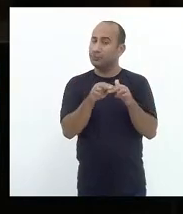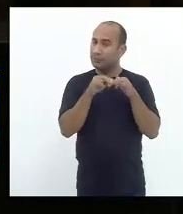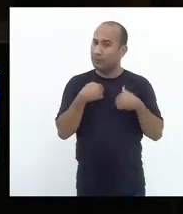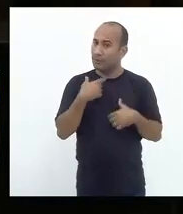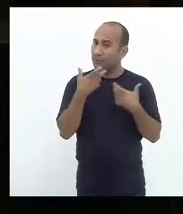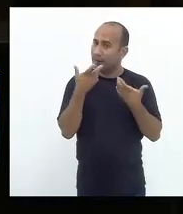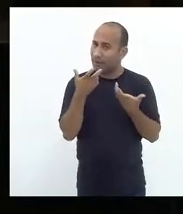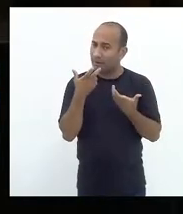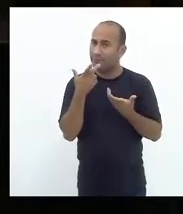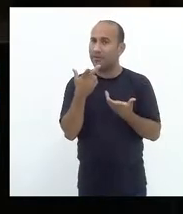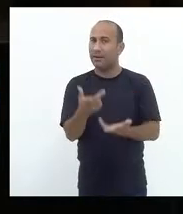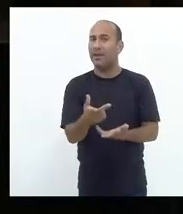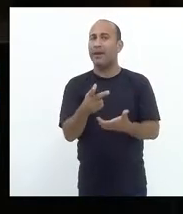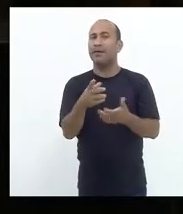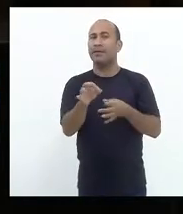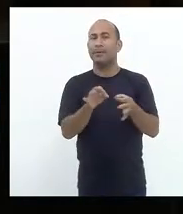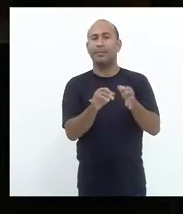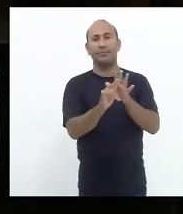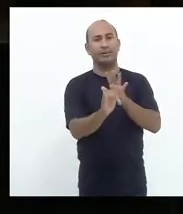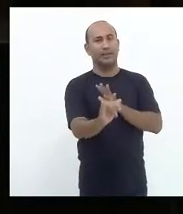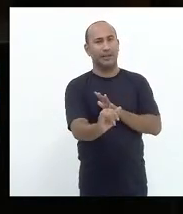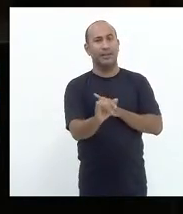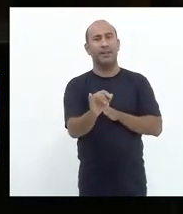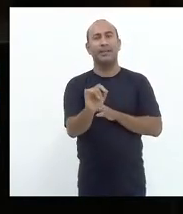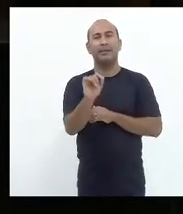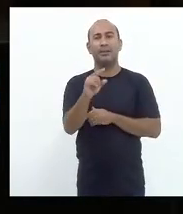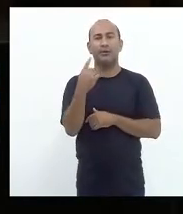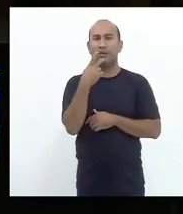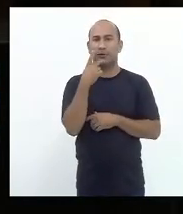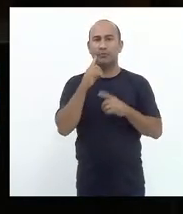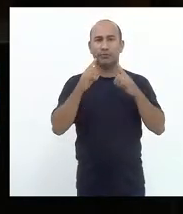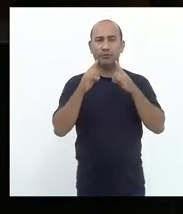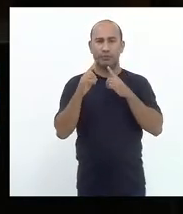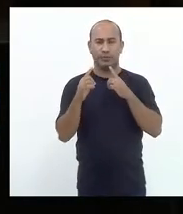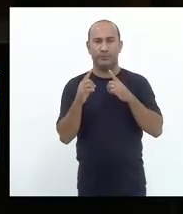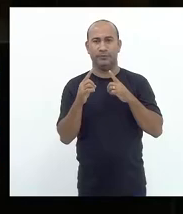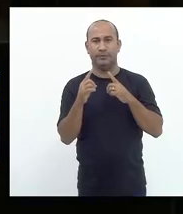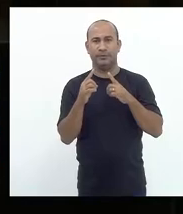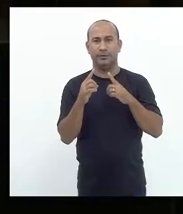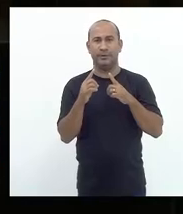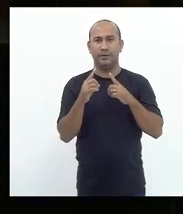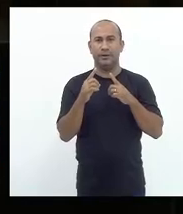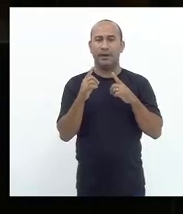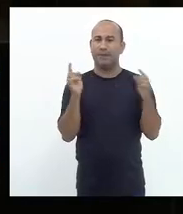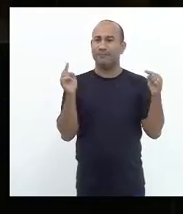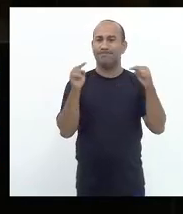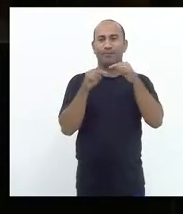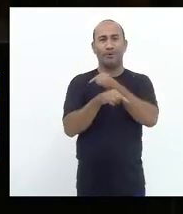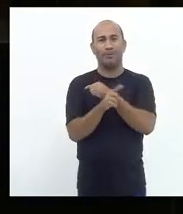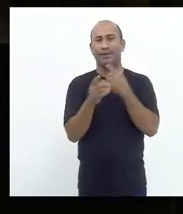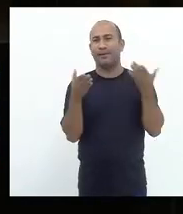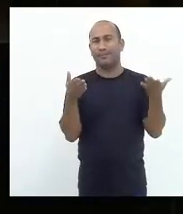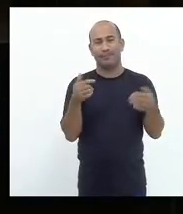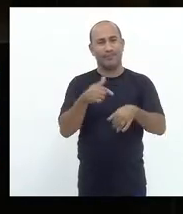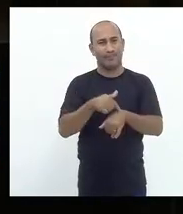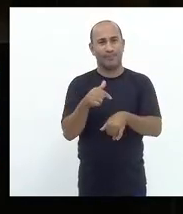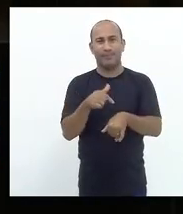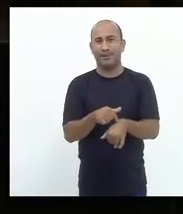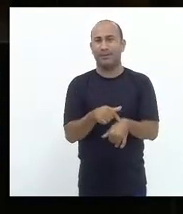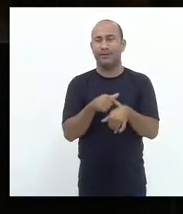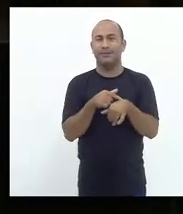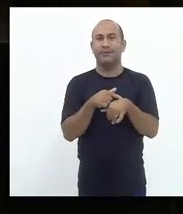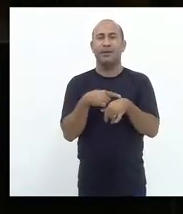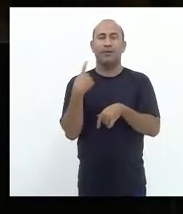quero dizer que o projeto de lei que estamos discutindo, ele é descabido nesse momento